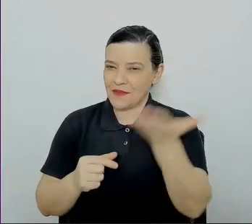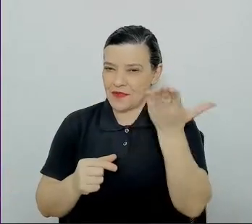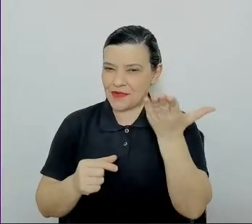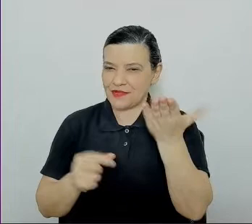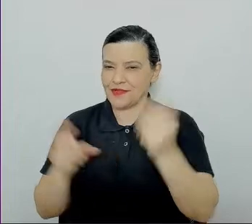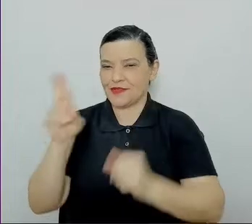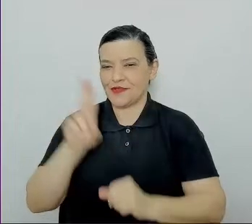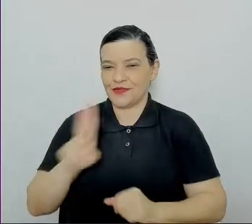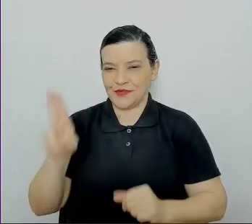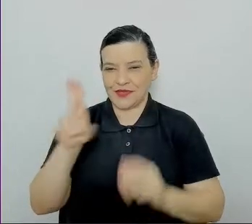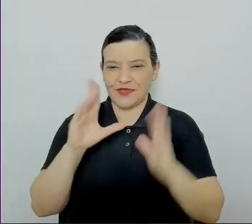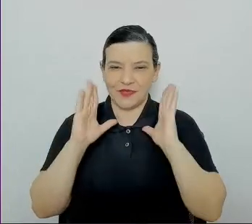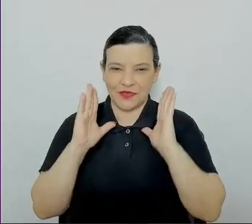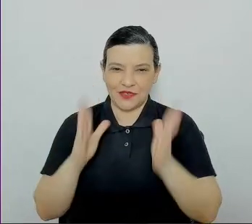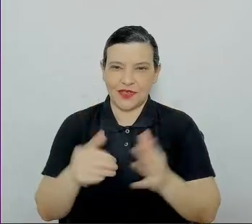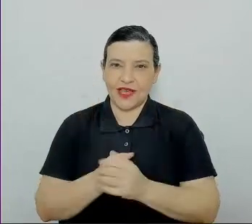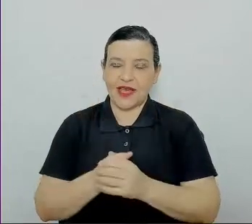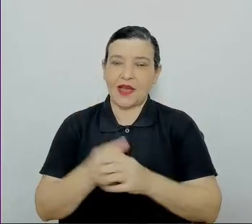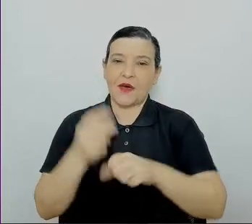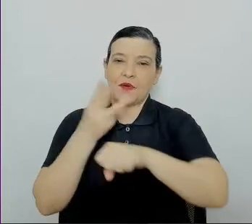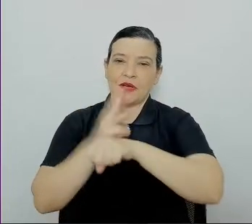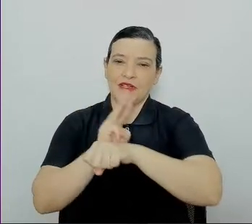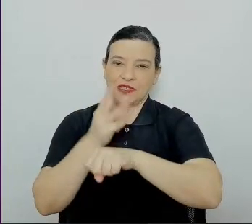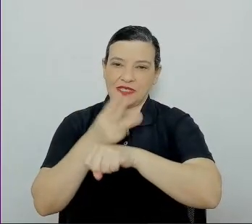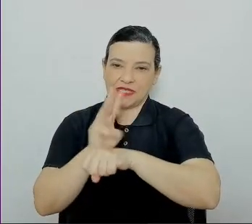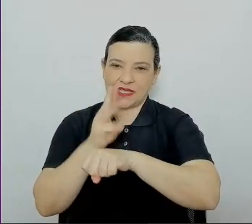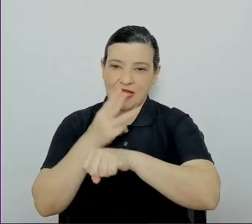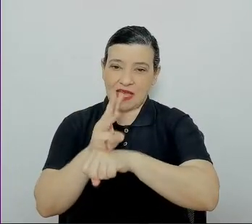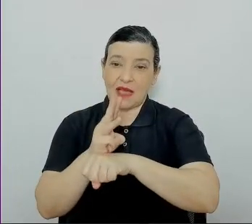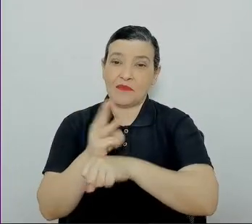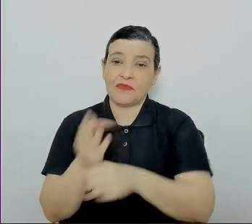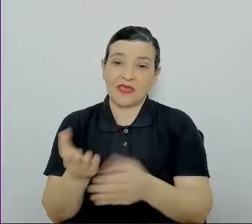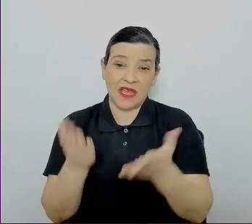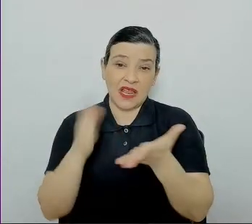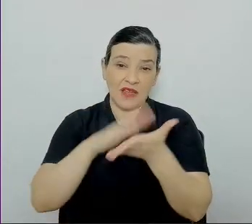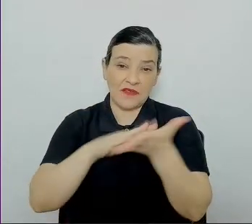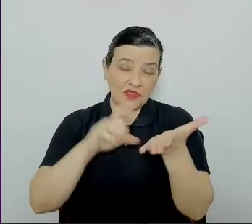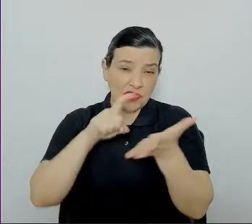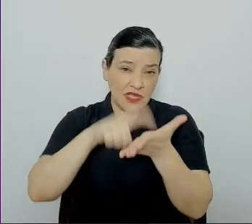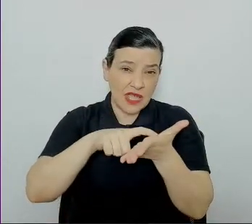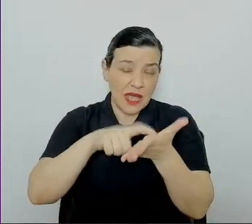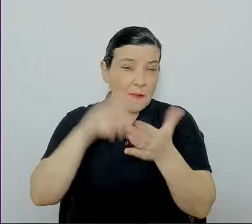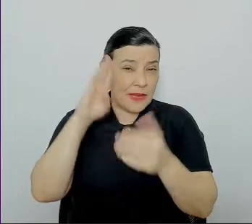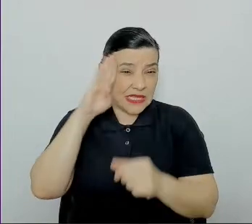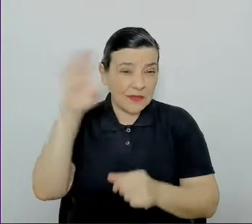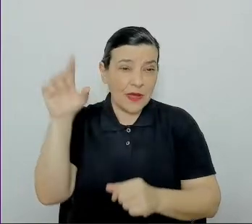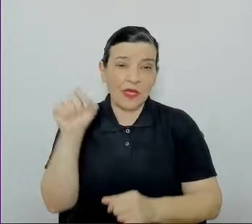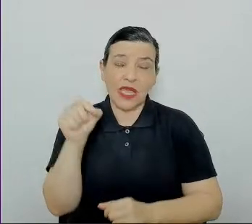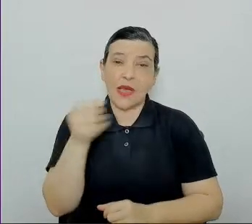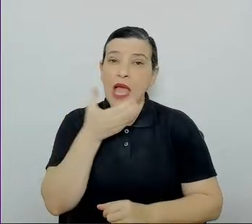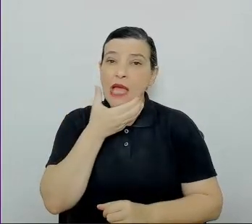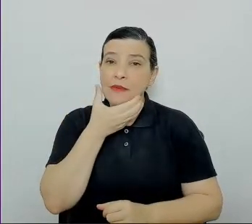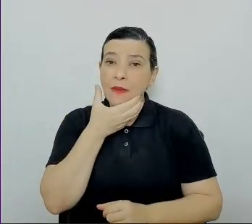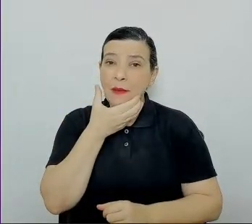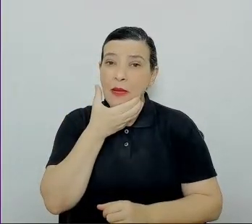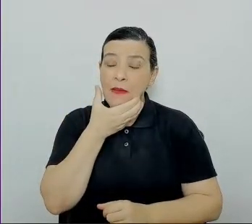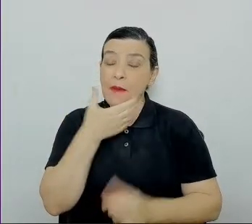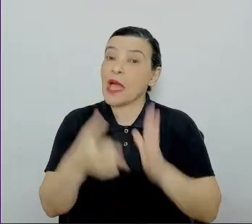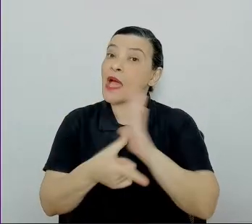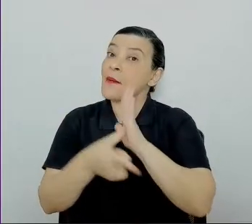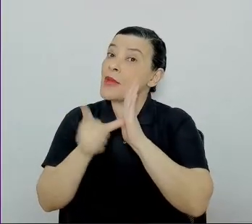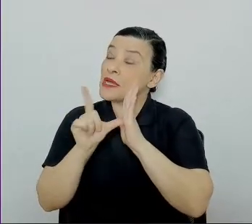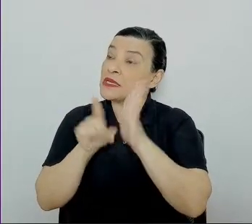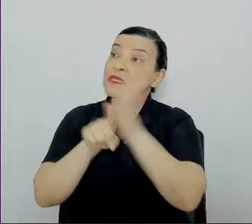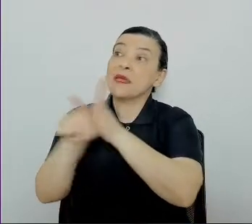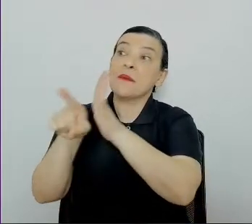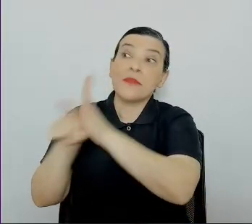usado alguma vez. O WhatsApp, uma funcionalidade que não é a principal, é mandar o áudio, mas é importante você medir para saber se as pessoas